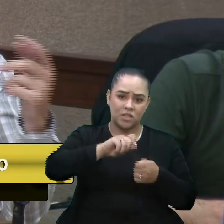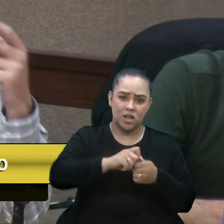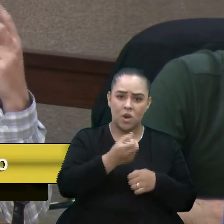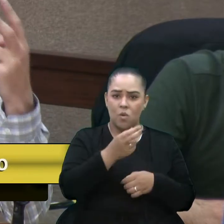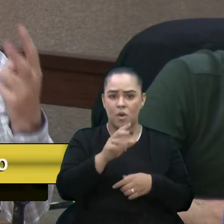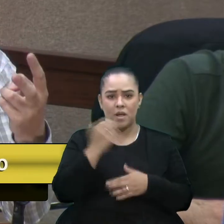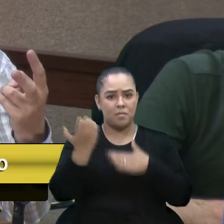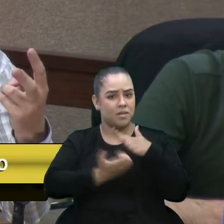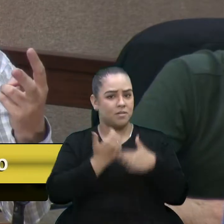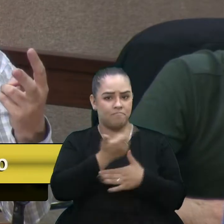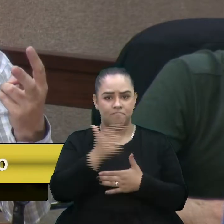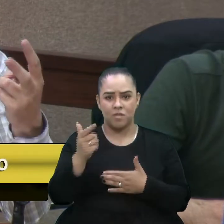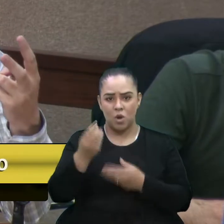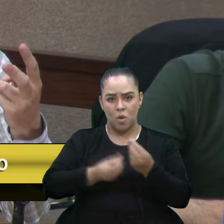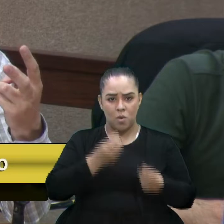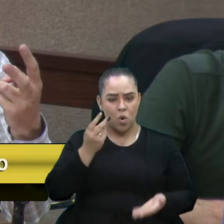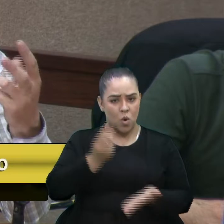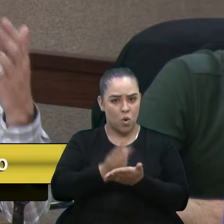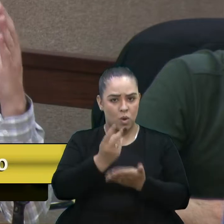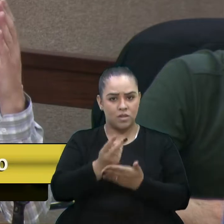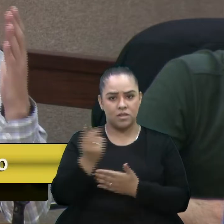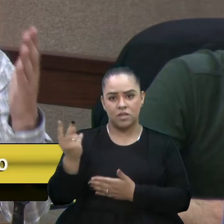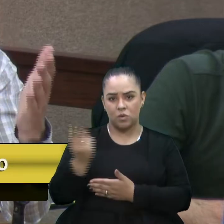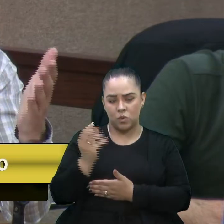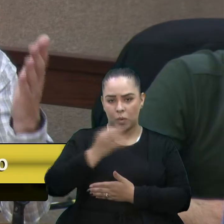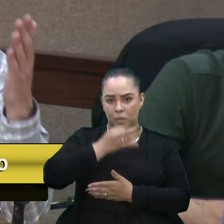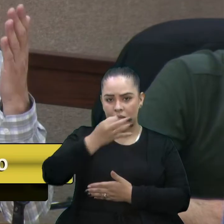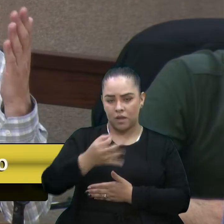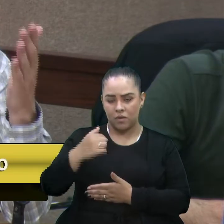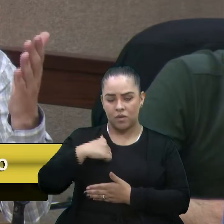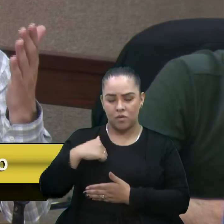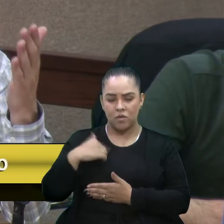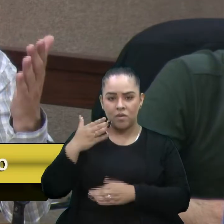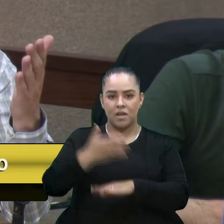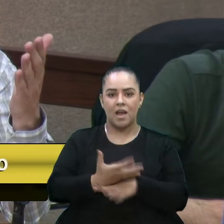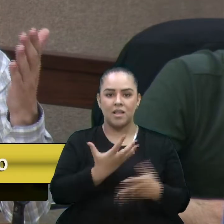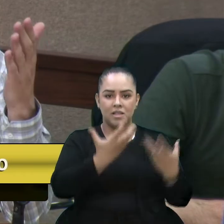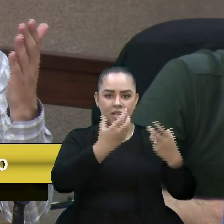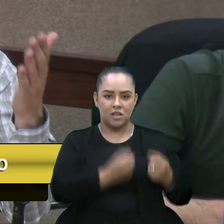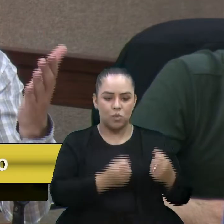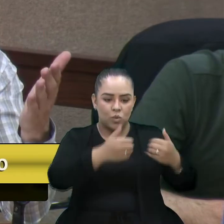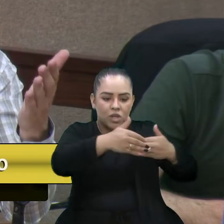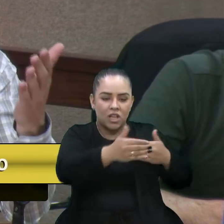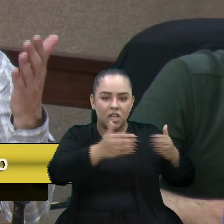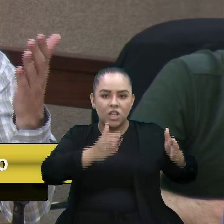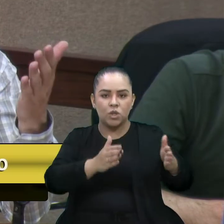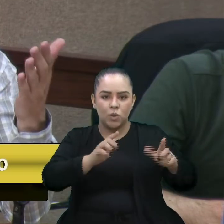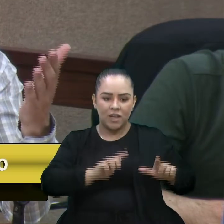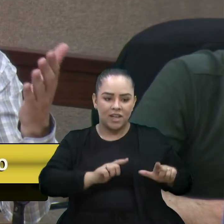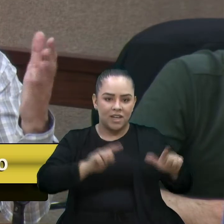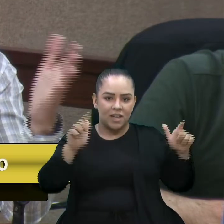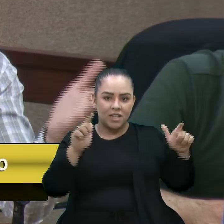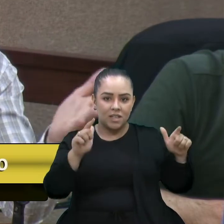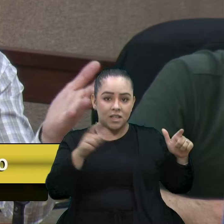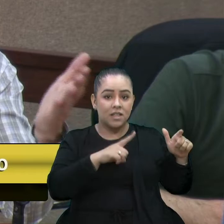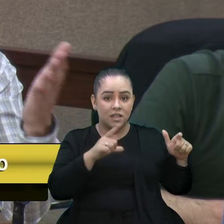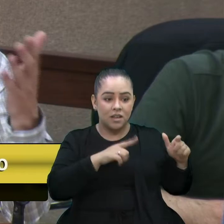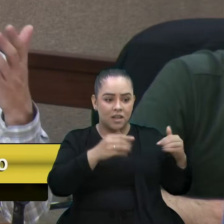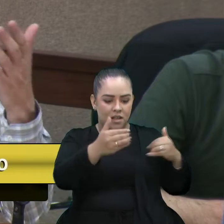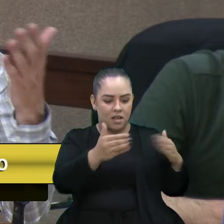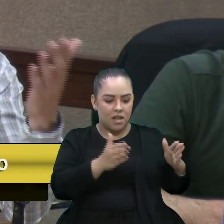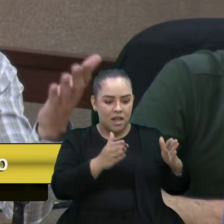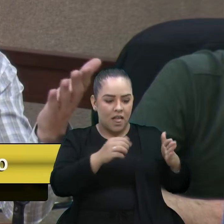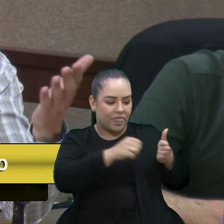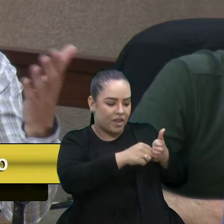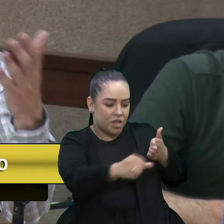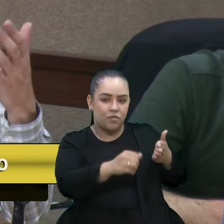volta. Segunda sugestão que eu vou dar hoje, adote uma lixeira grande. Vamos botar as empresas ajudarem a adotar, bota o adesivo da empresa,